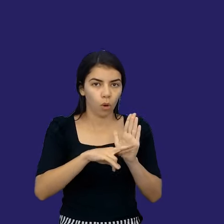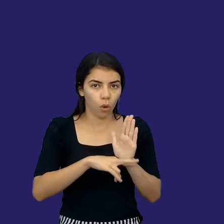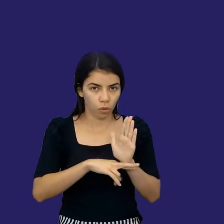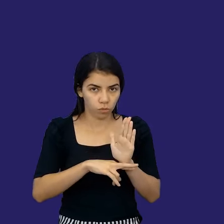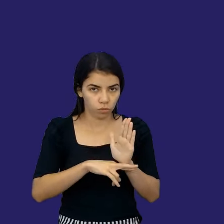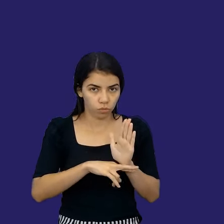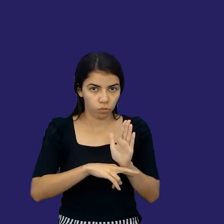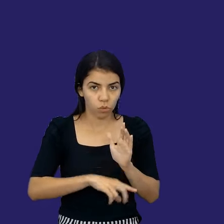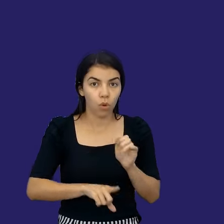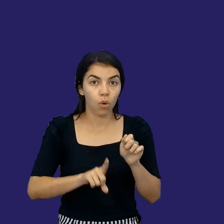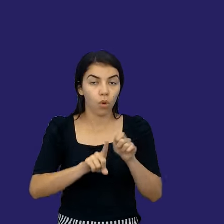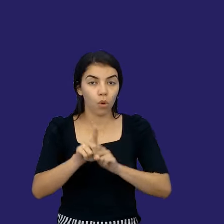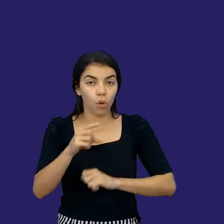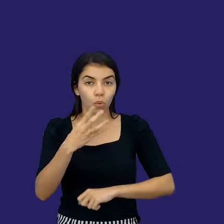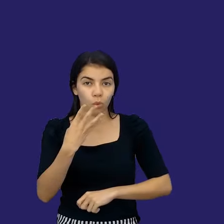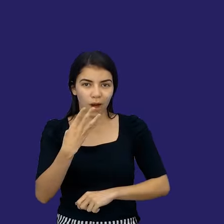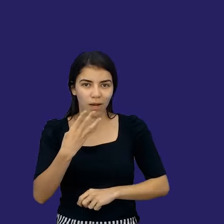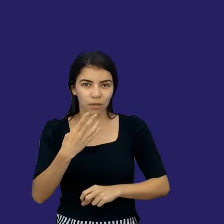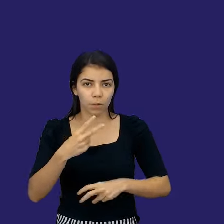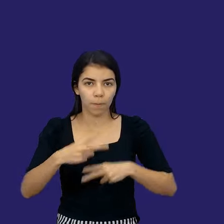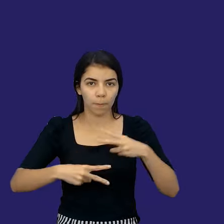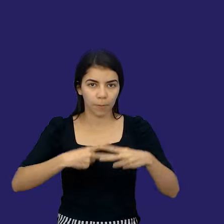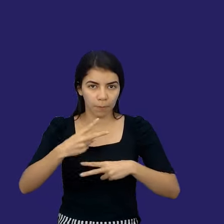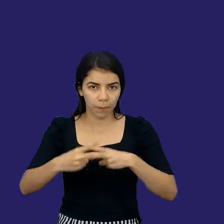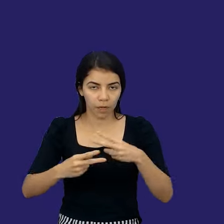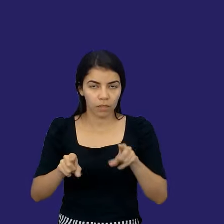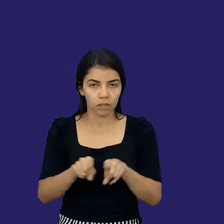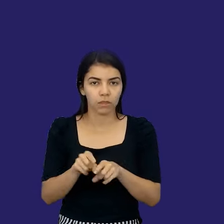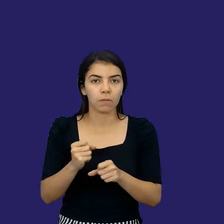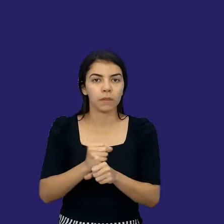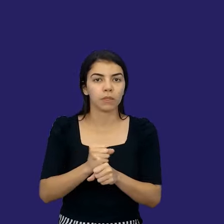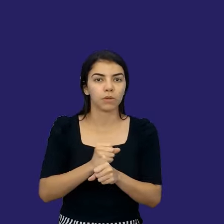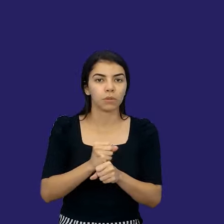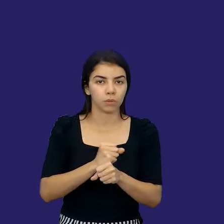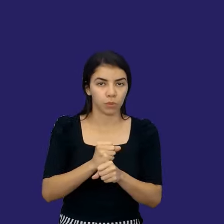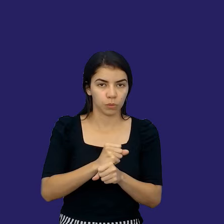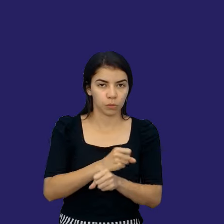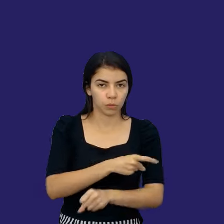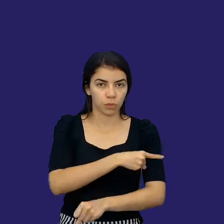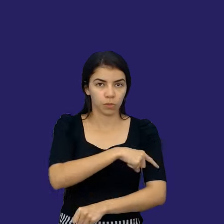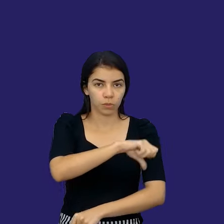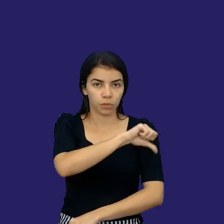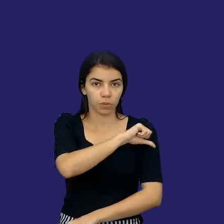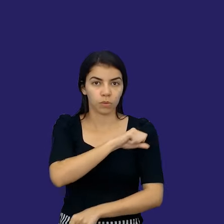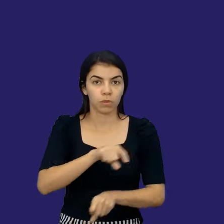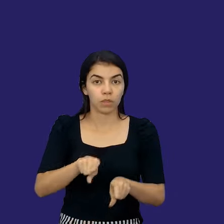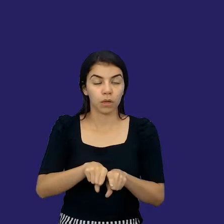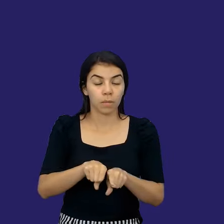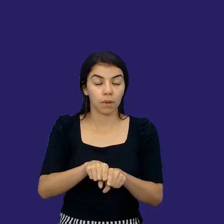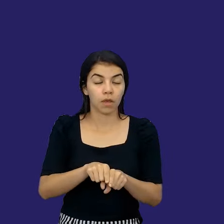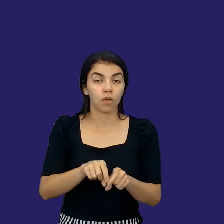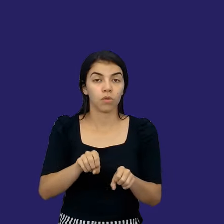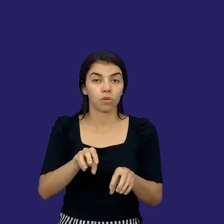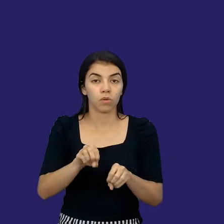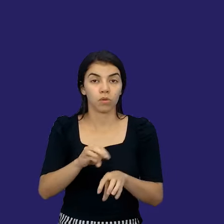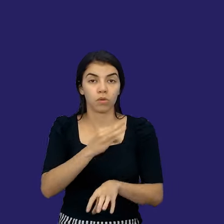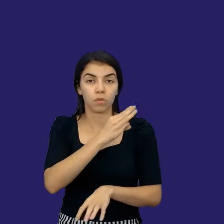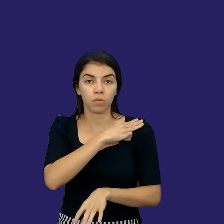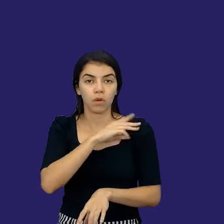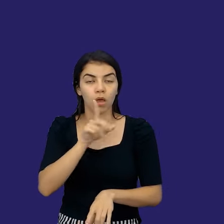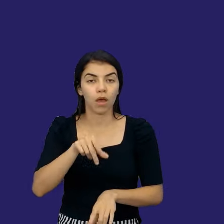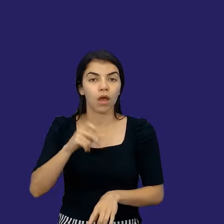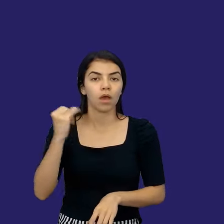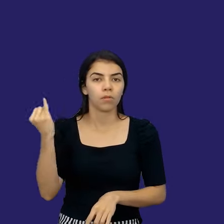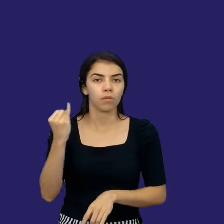quarto bimestre, tanto do anos finais quanto do ensino médio. É muito importante também, professores, que vocês leiam